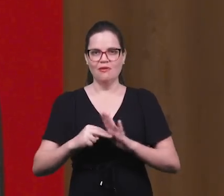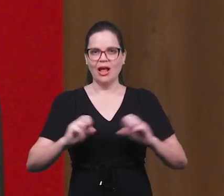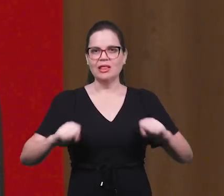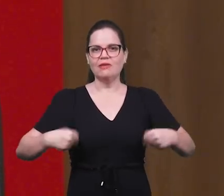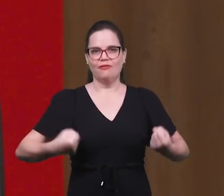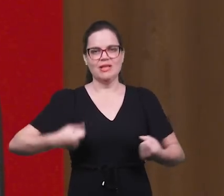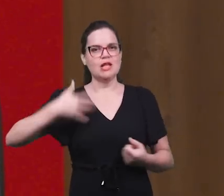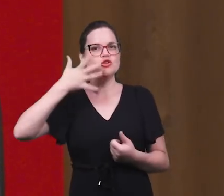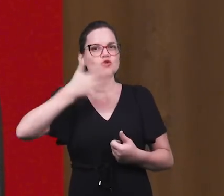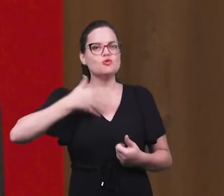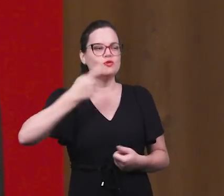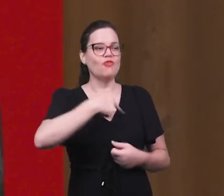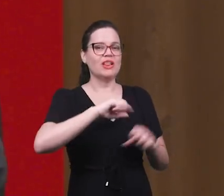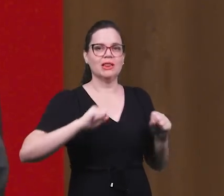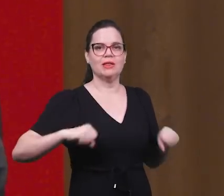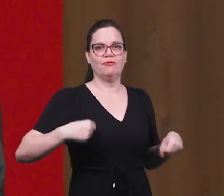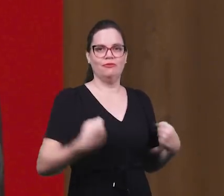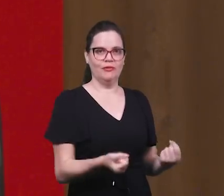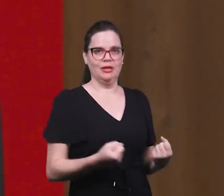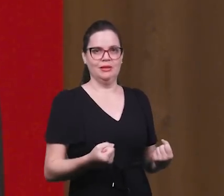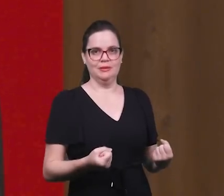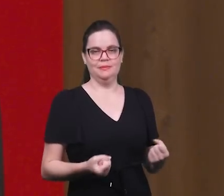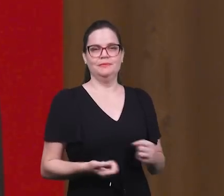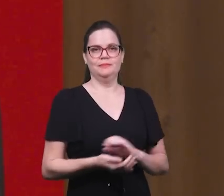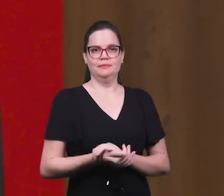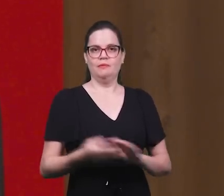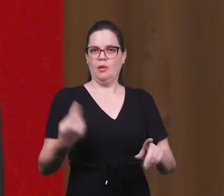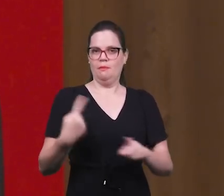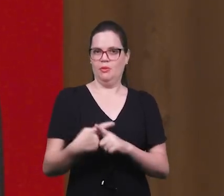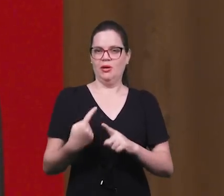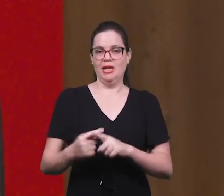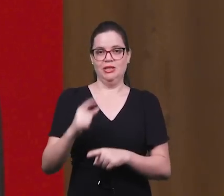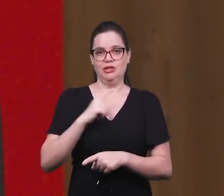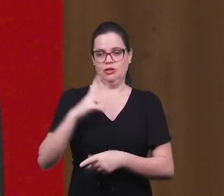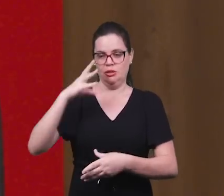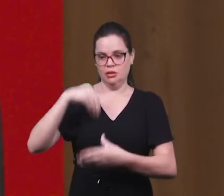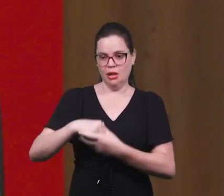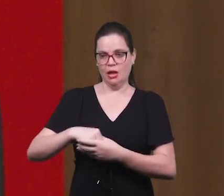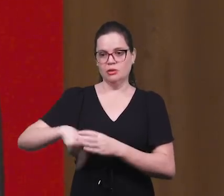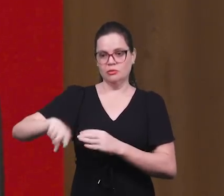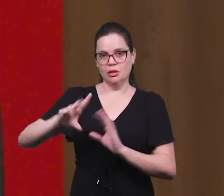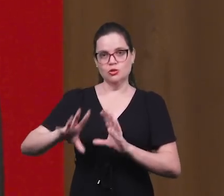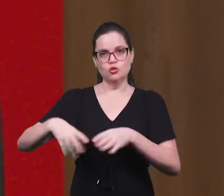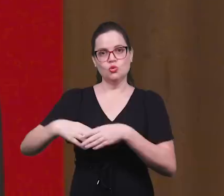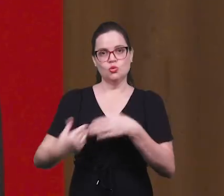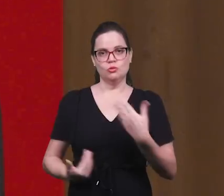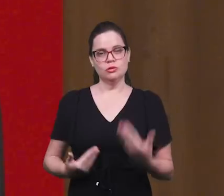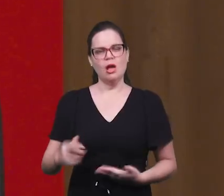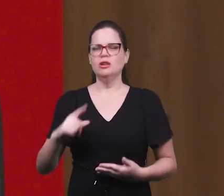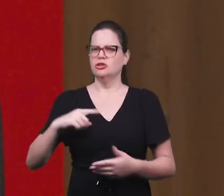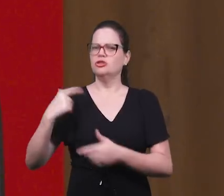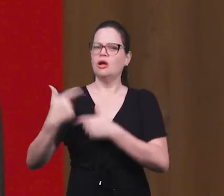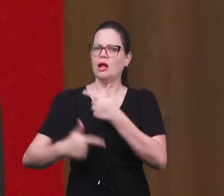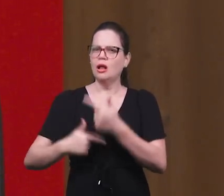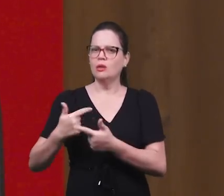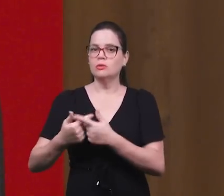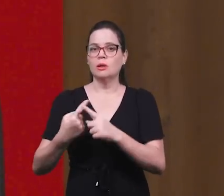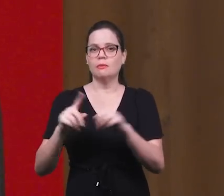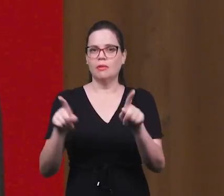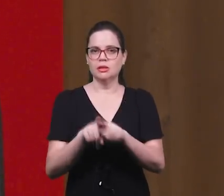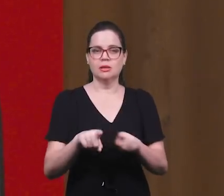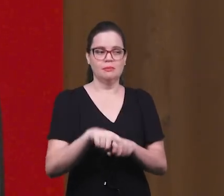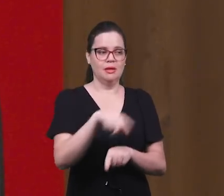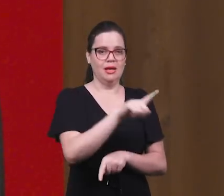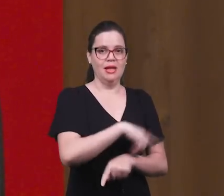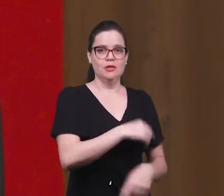outra coisa, e tinha luta com o Estado. Então, os apologistas, eles tentavam convencer o